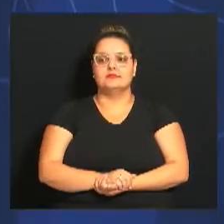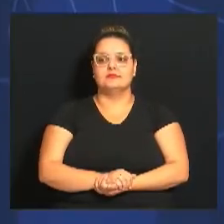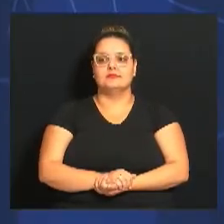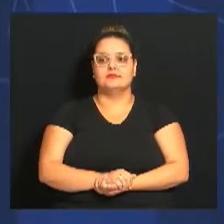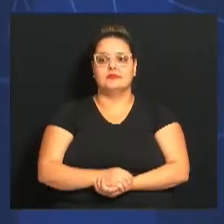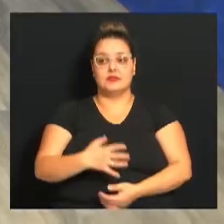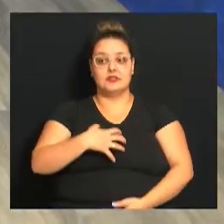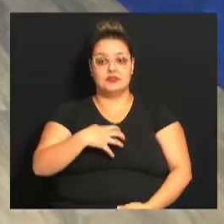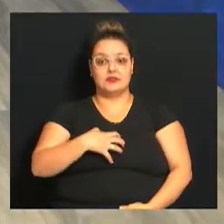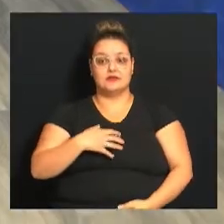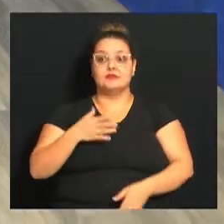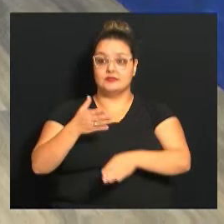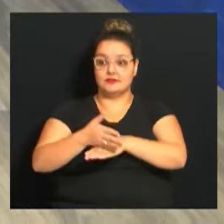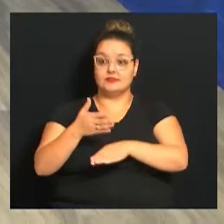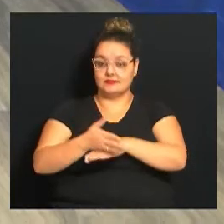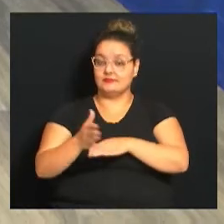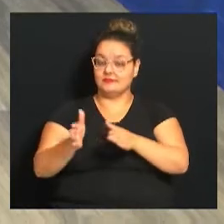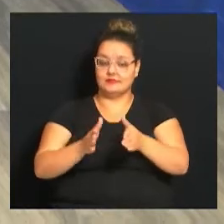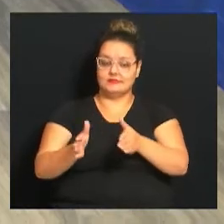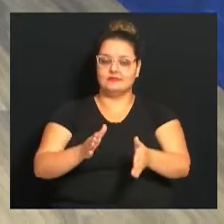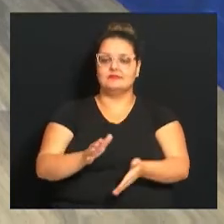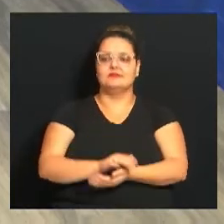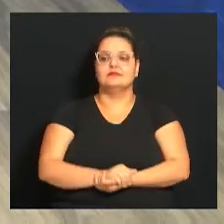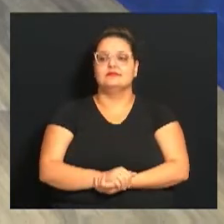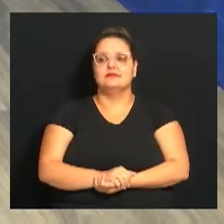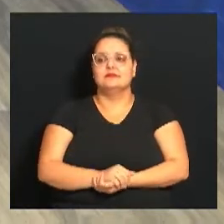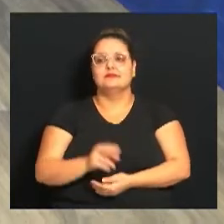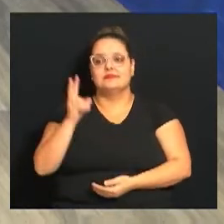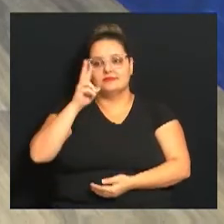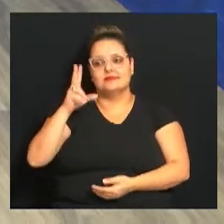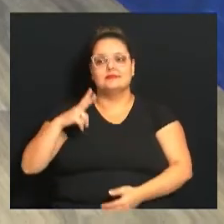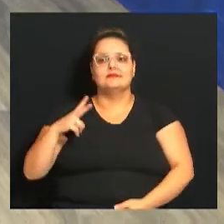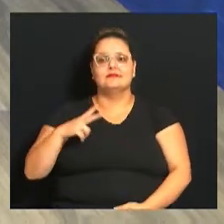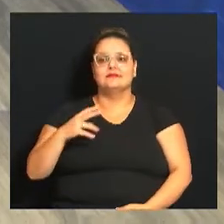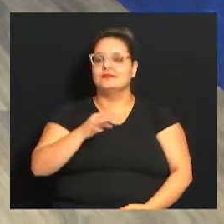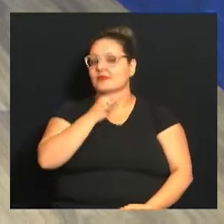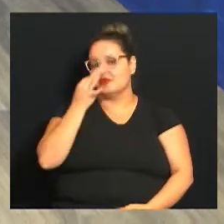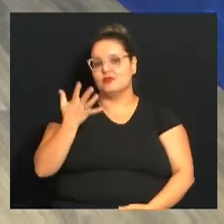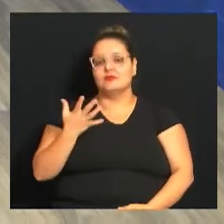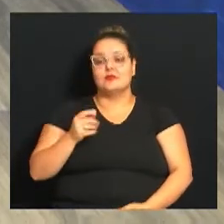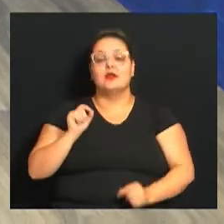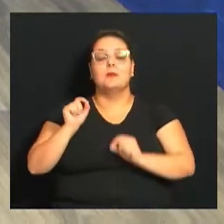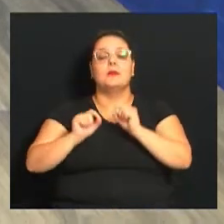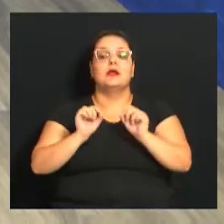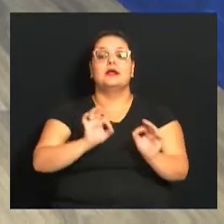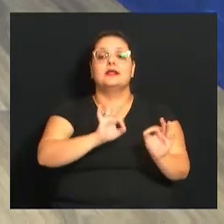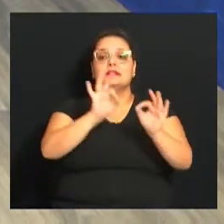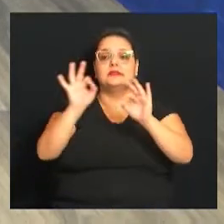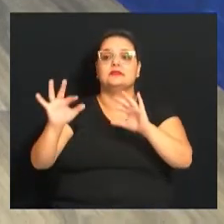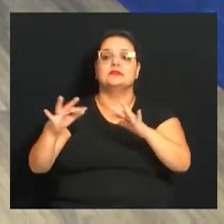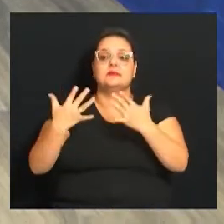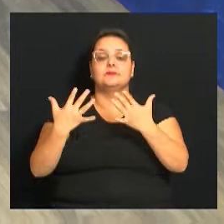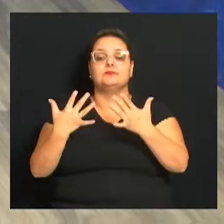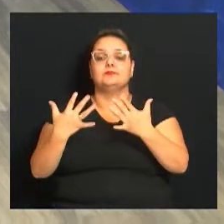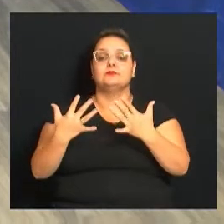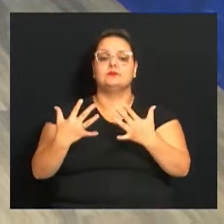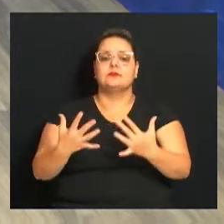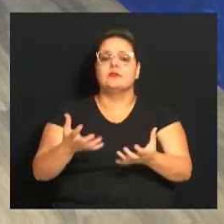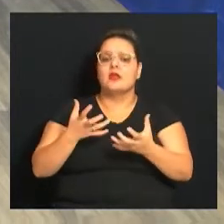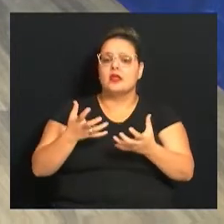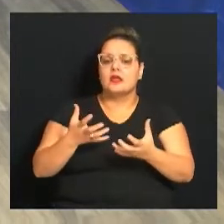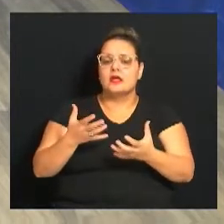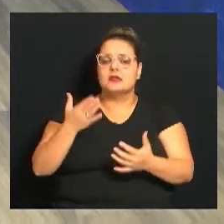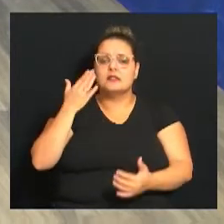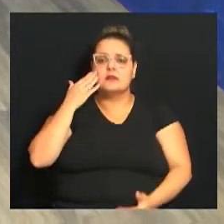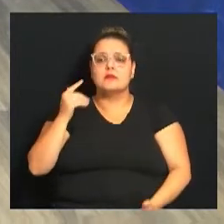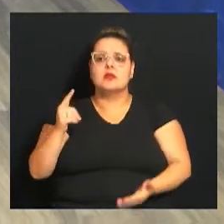maneira acessível e contando histórias pessoais. Ótimo. Para quem está nos acompanhando, se interessou pelo livro Da Válvula